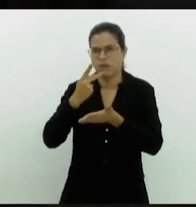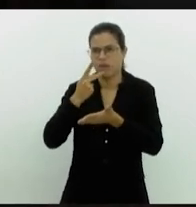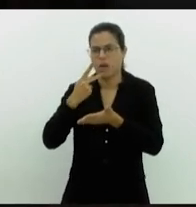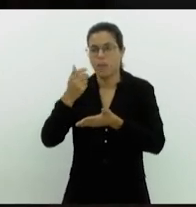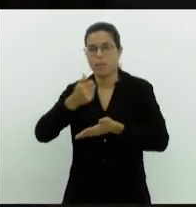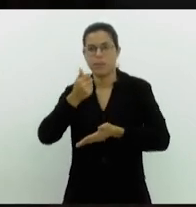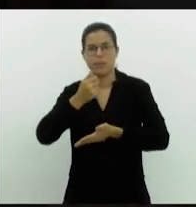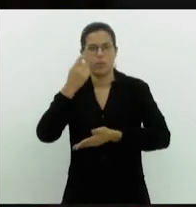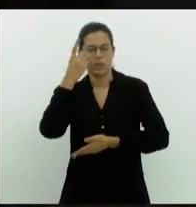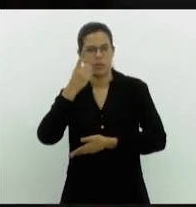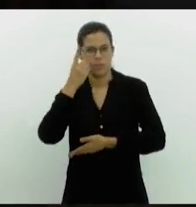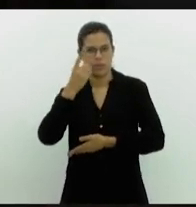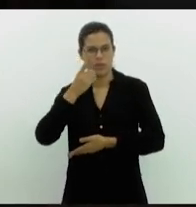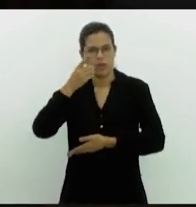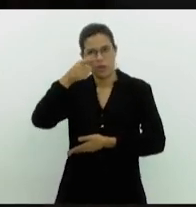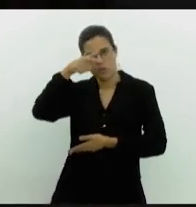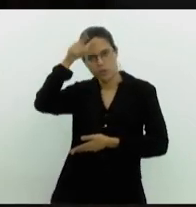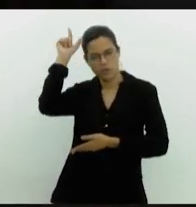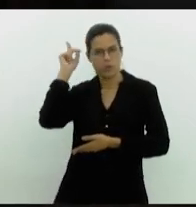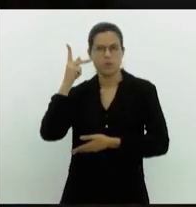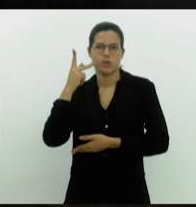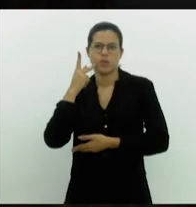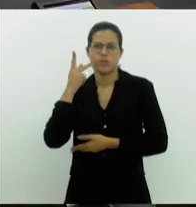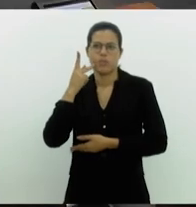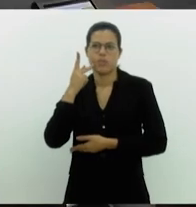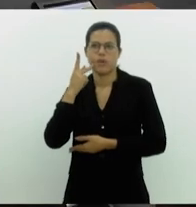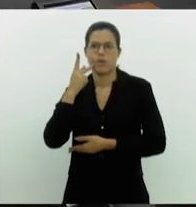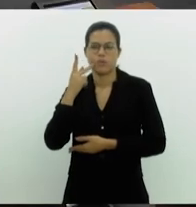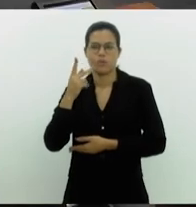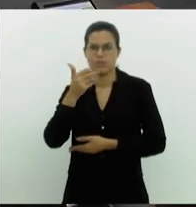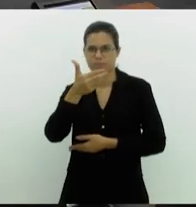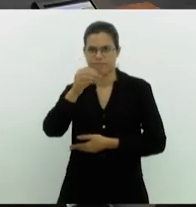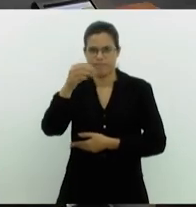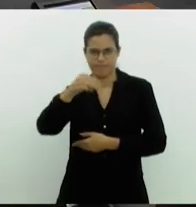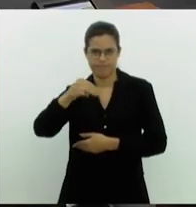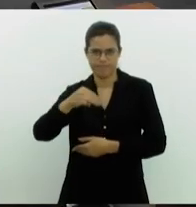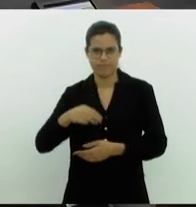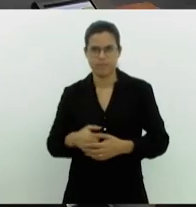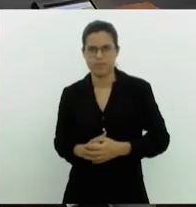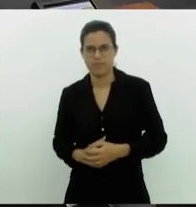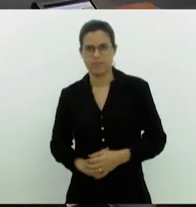nobre deputado Luiz Paulo, que dispõe de 10 minutos.